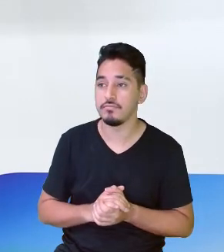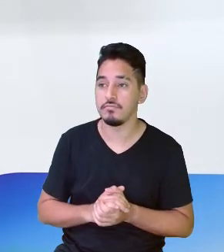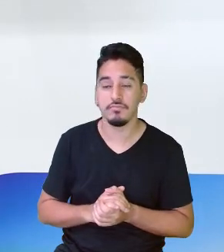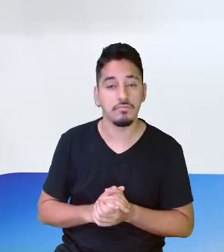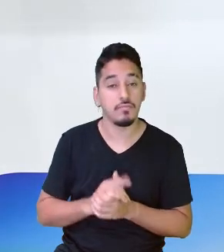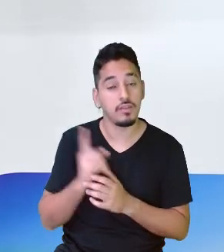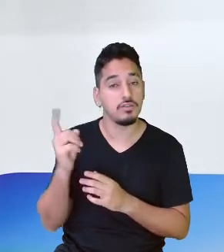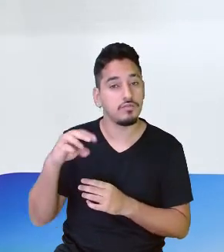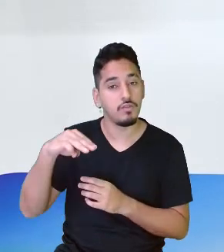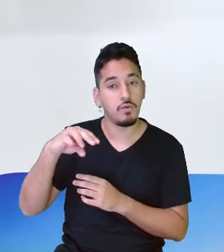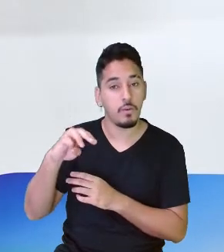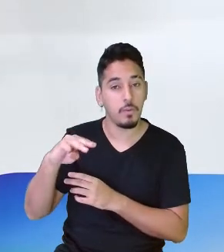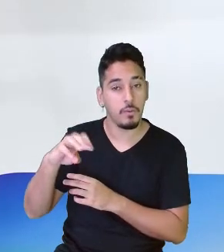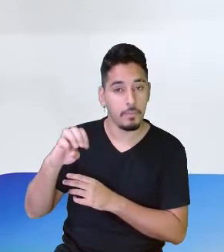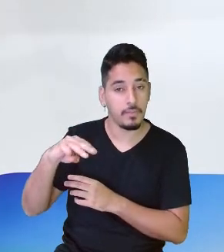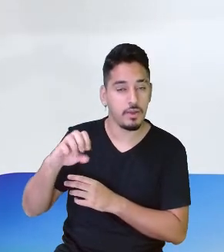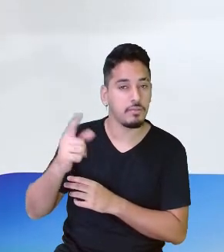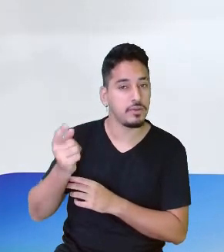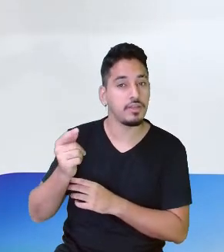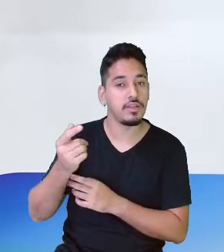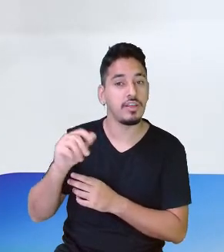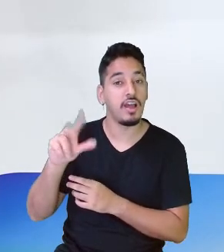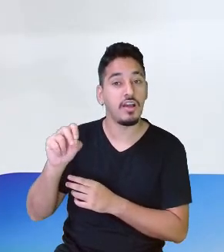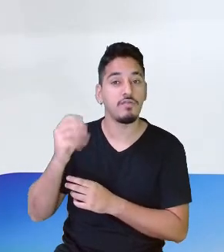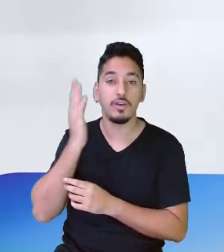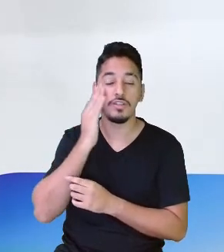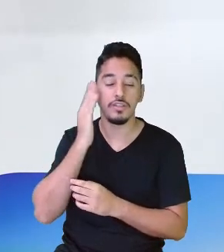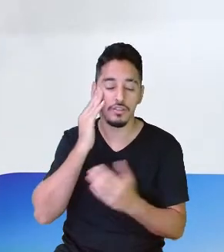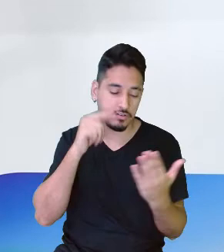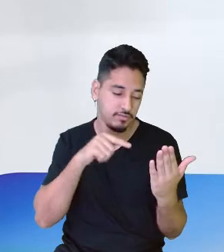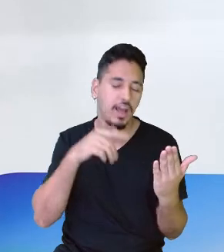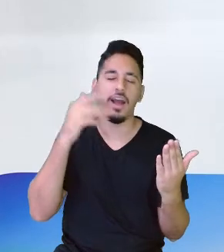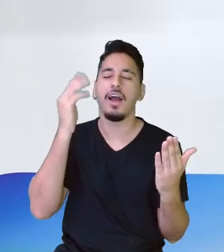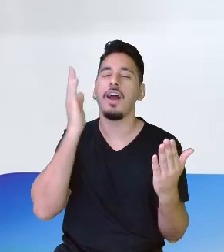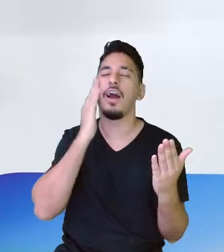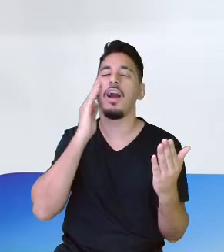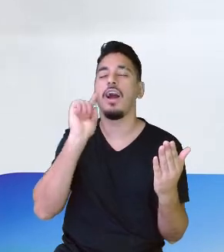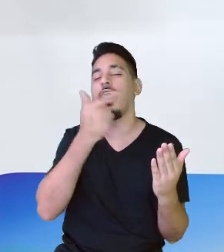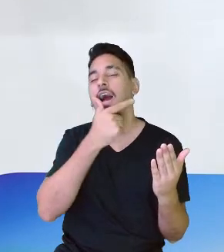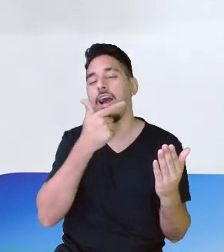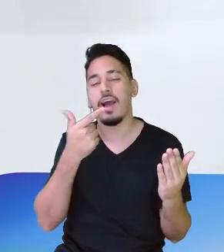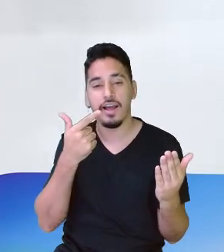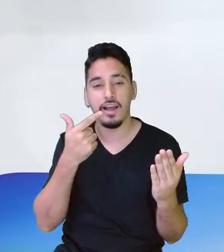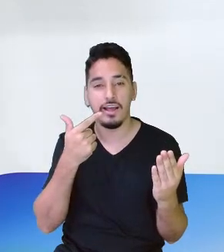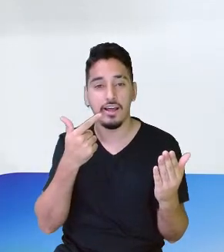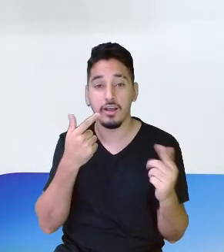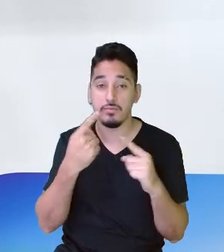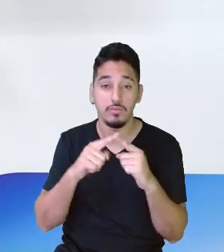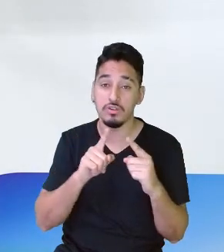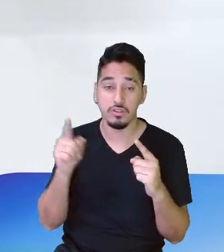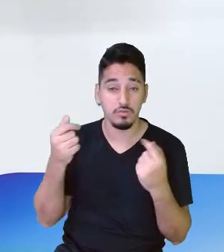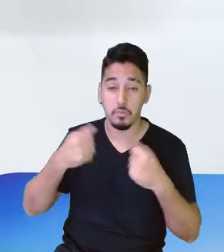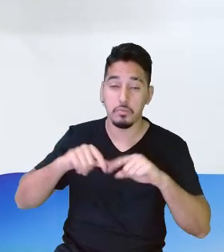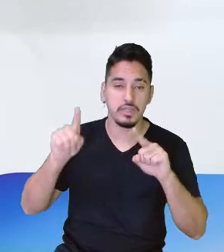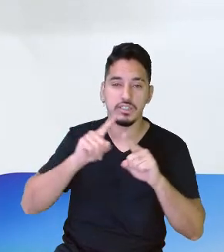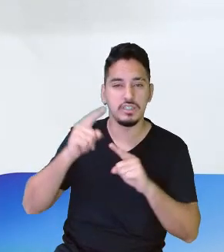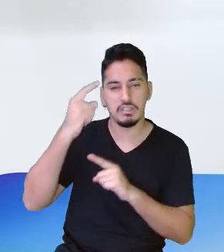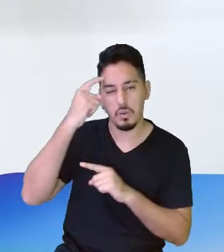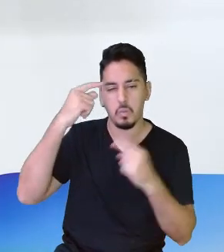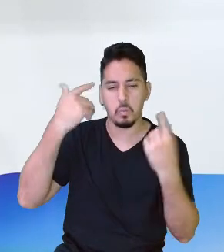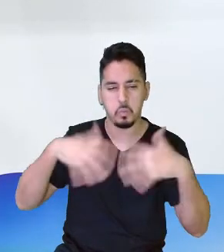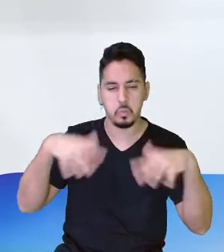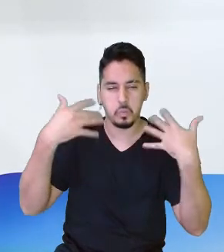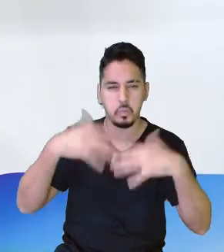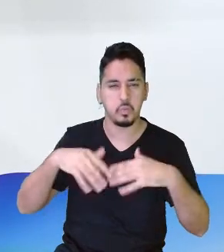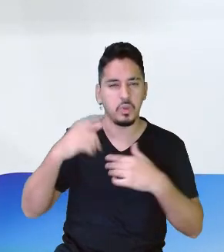esse foi o meme que Mônica entendeu. Ela riu, ela achou graça. Por quê? É um meme que não exige dela